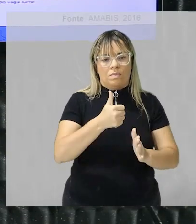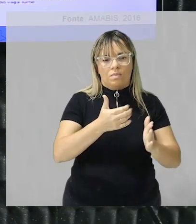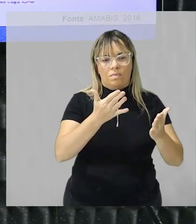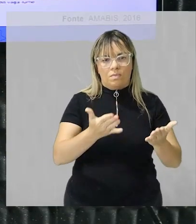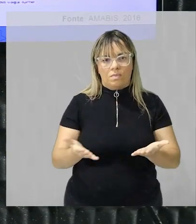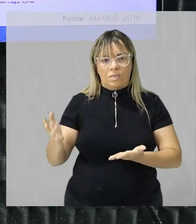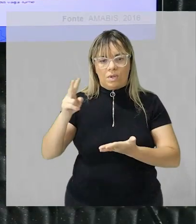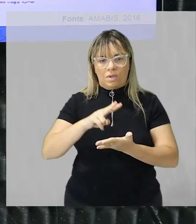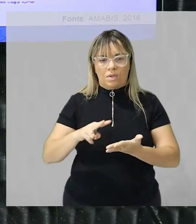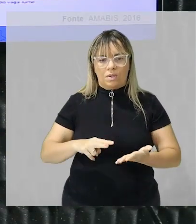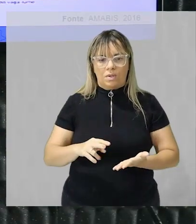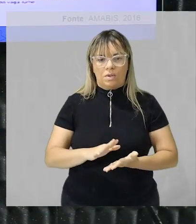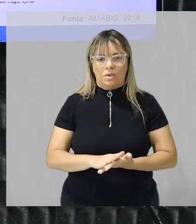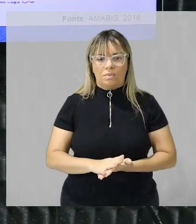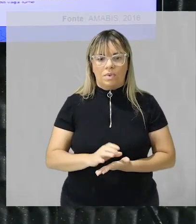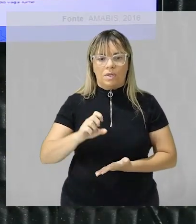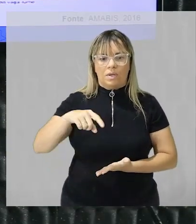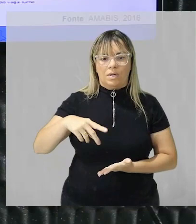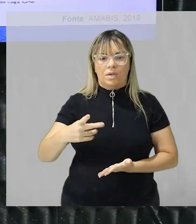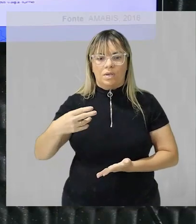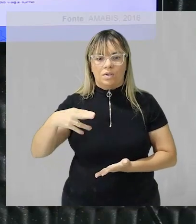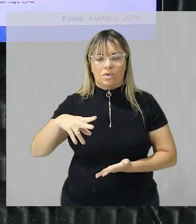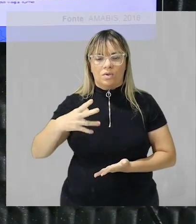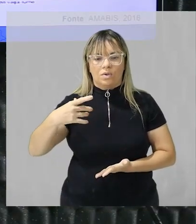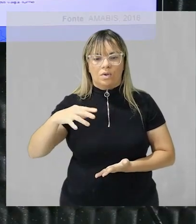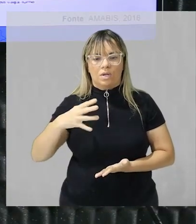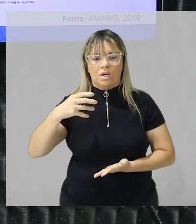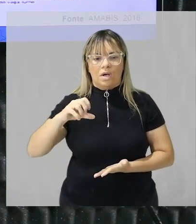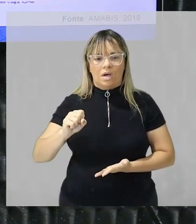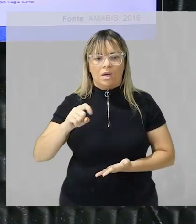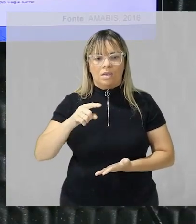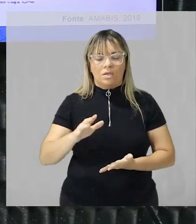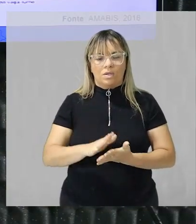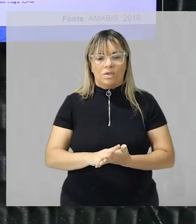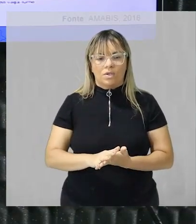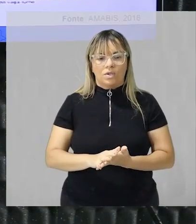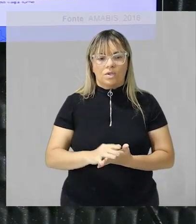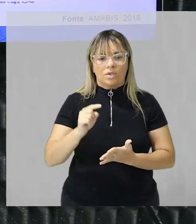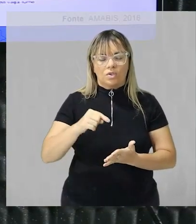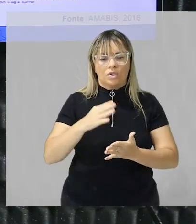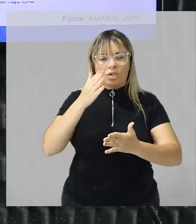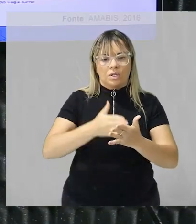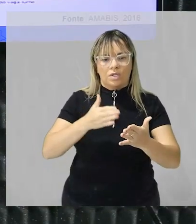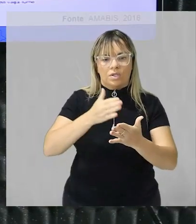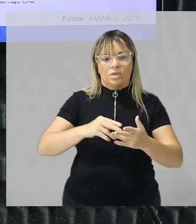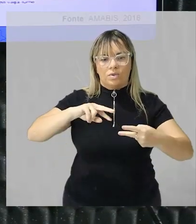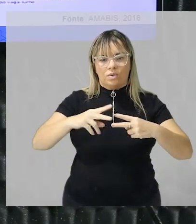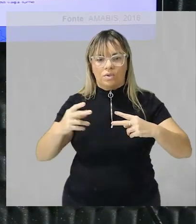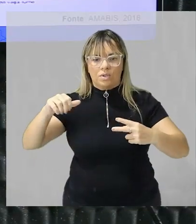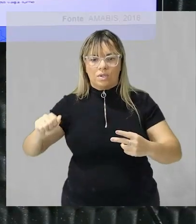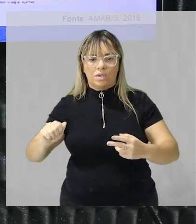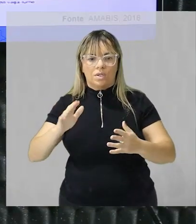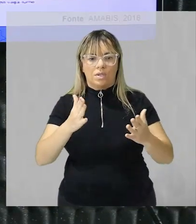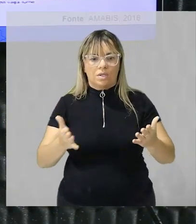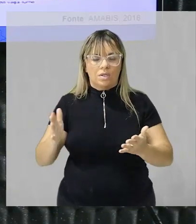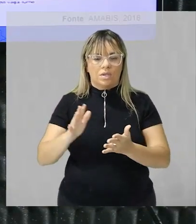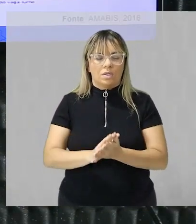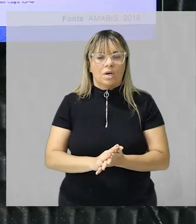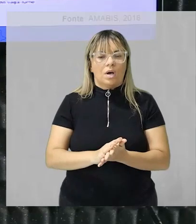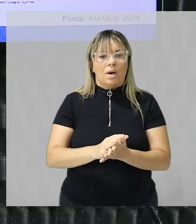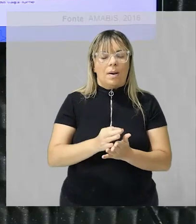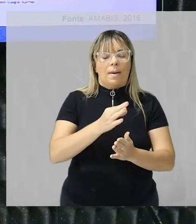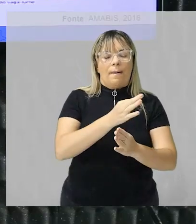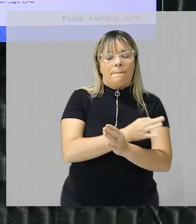do vagalume. Como assim? Vamos lá. Existem dentro das bactérias enzimas